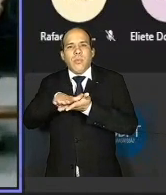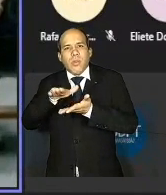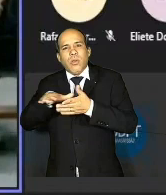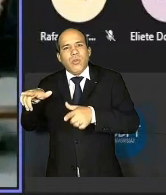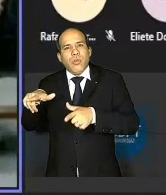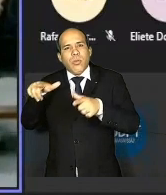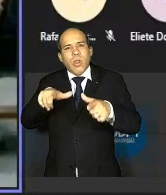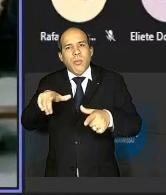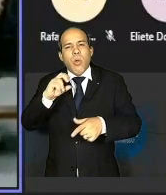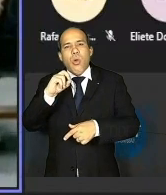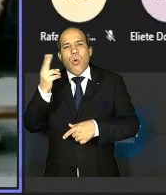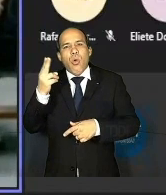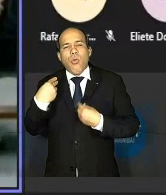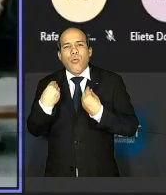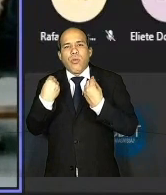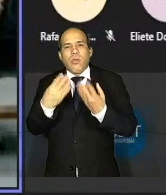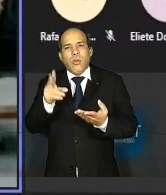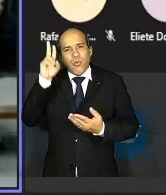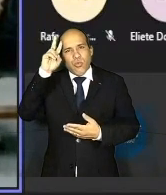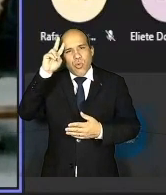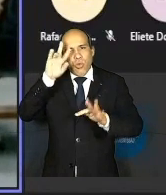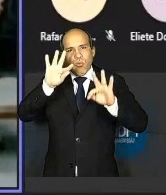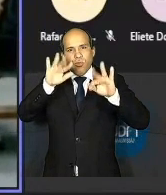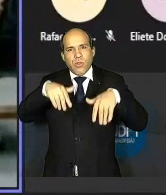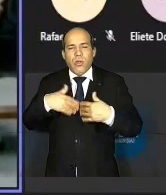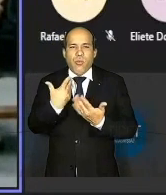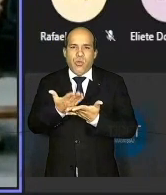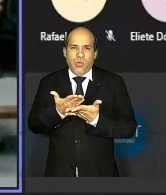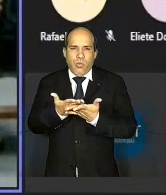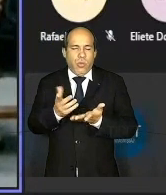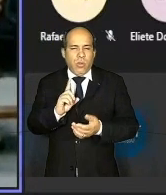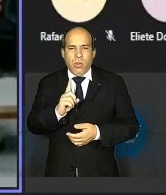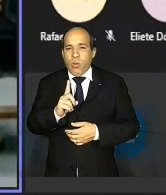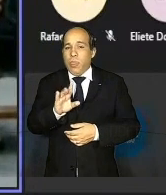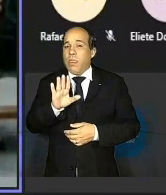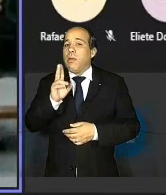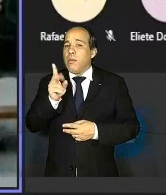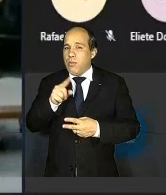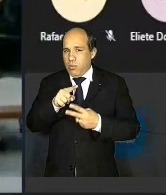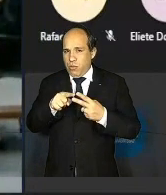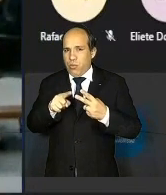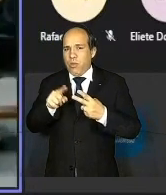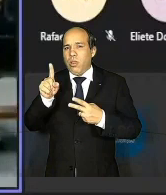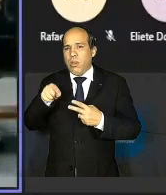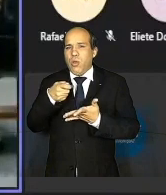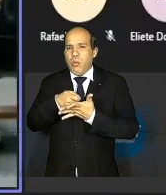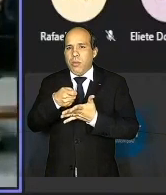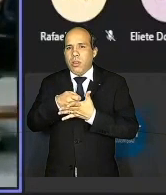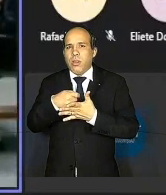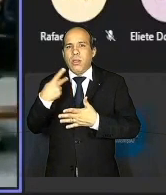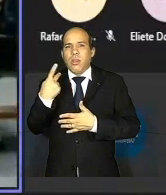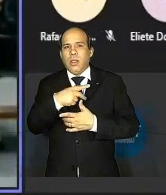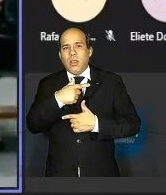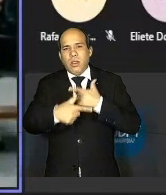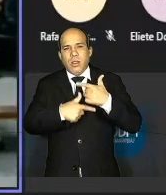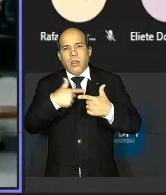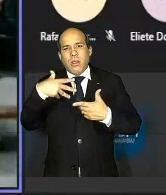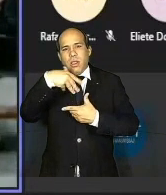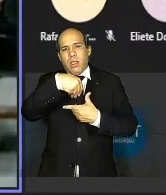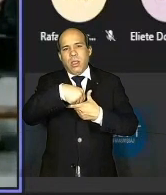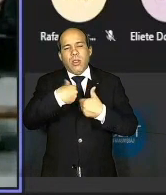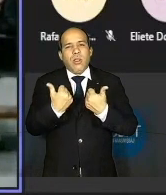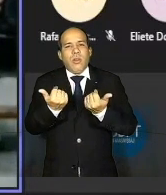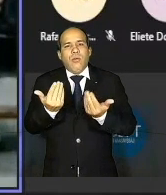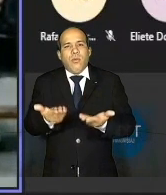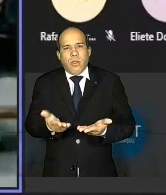para expedição e registro de diploma, nem para fornecimento de histórico final escolar, porque esses são realmente inerentes à